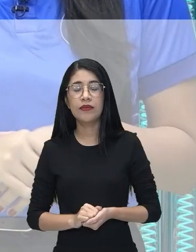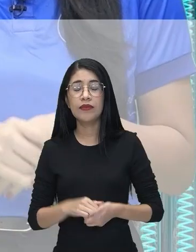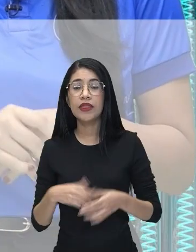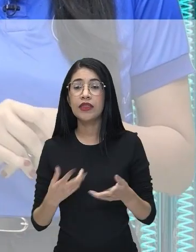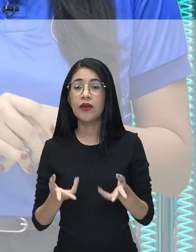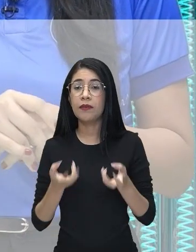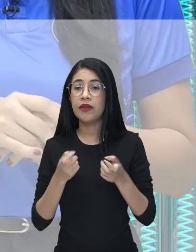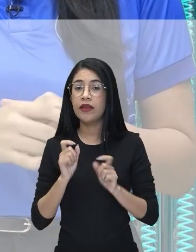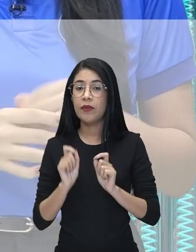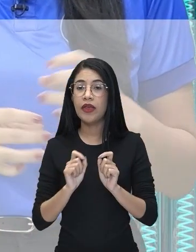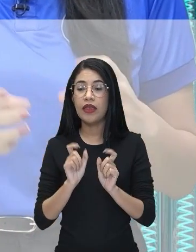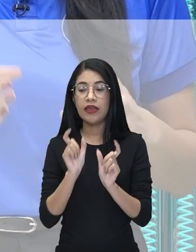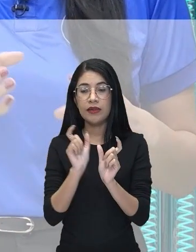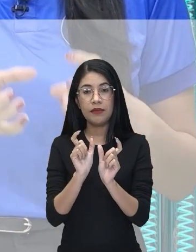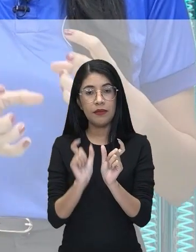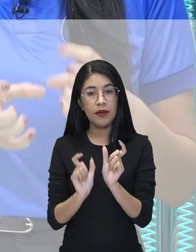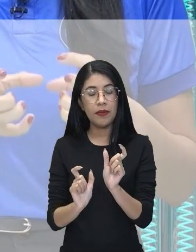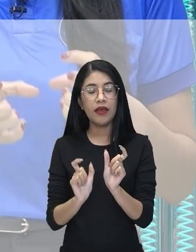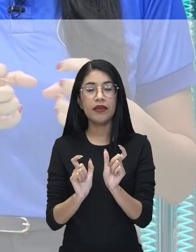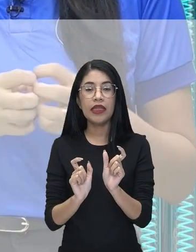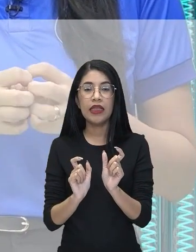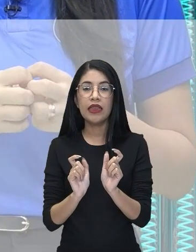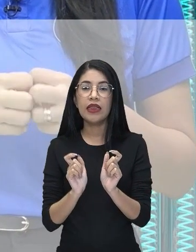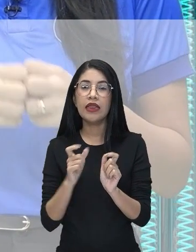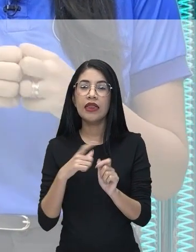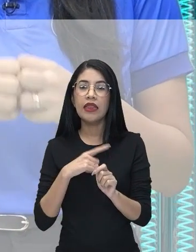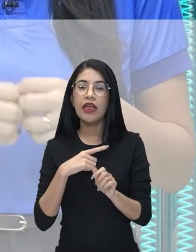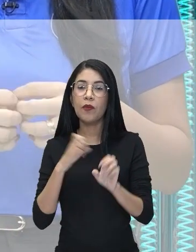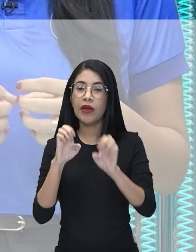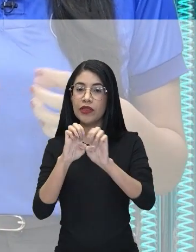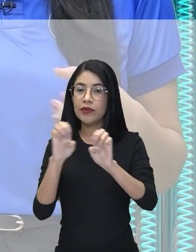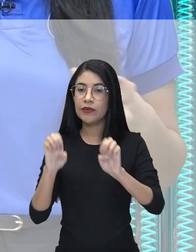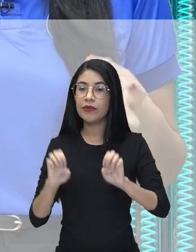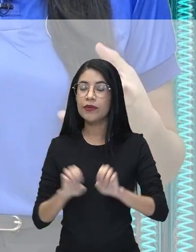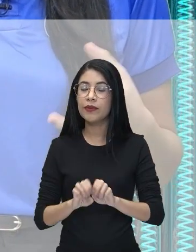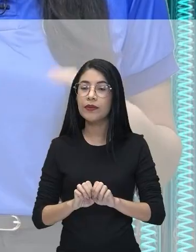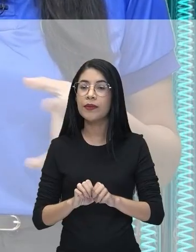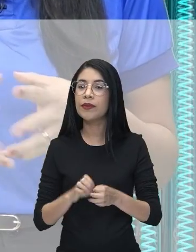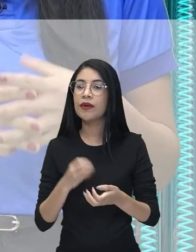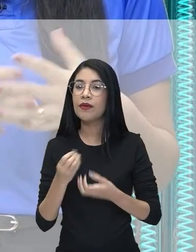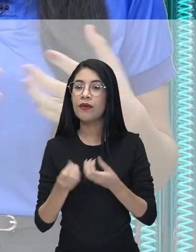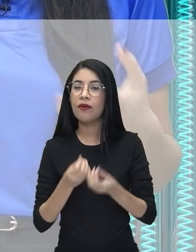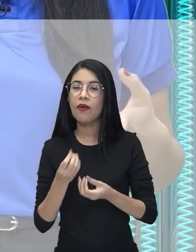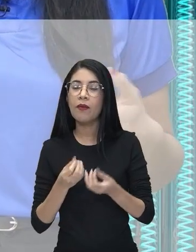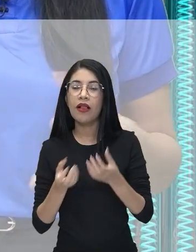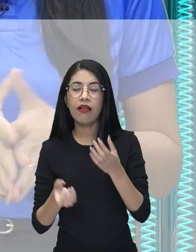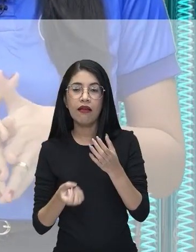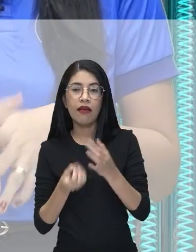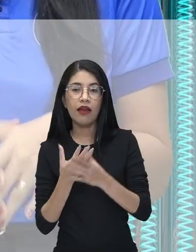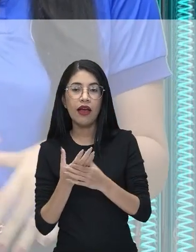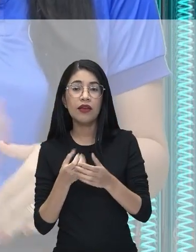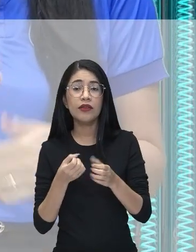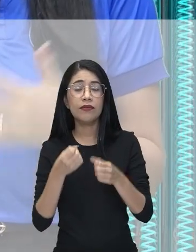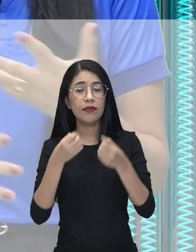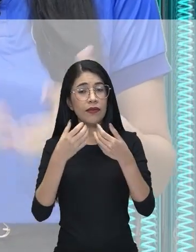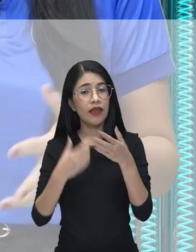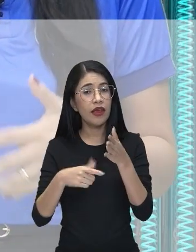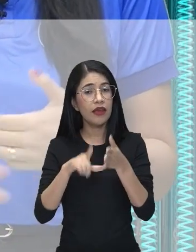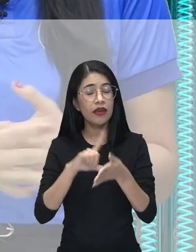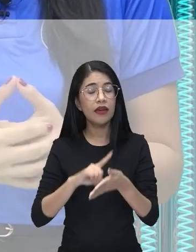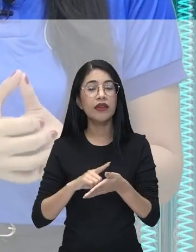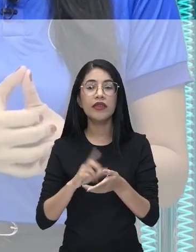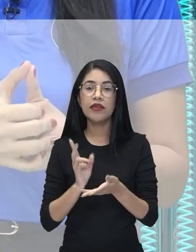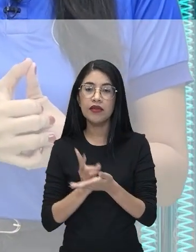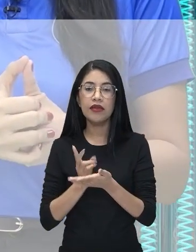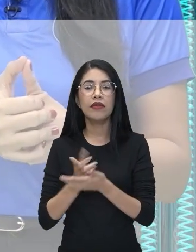percebam que a palavra, ela tem essa anatomia, né? Ela é formada, como nós já falamos e vamos repetir muito